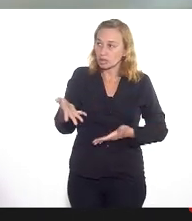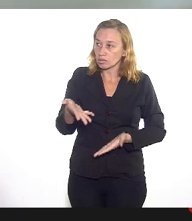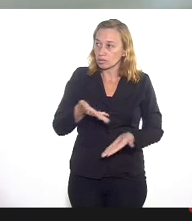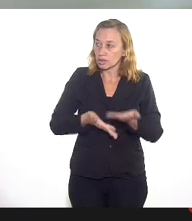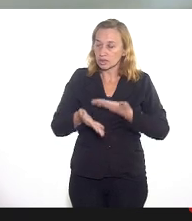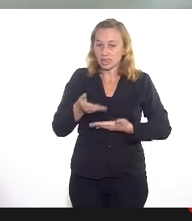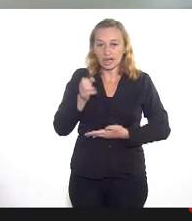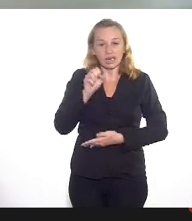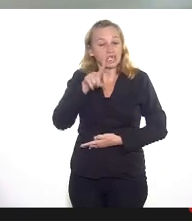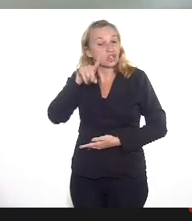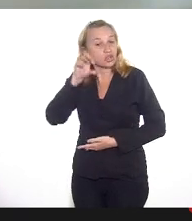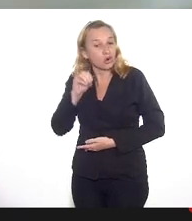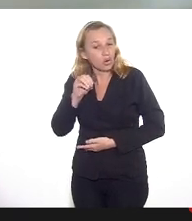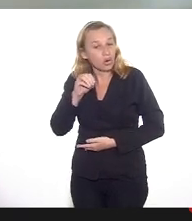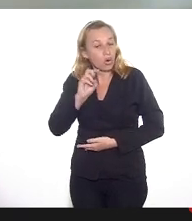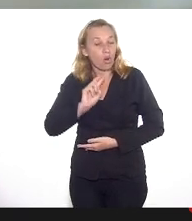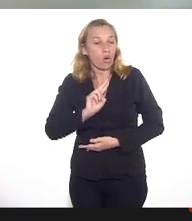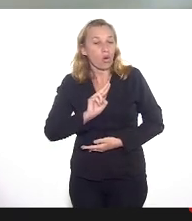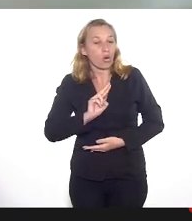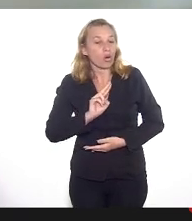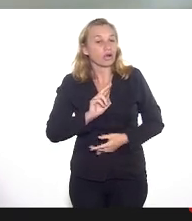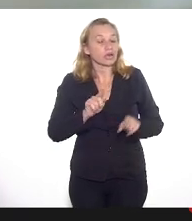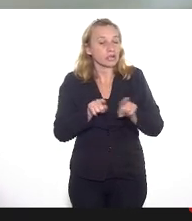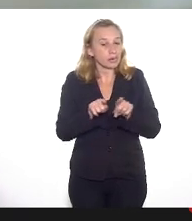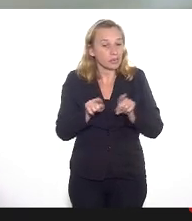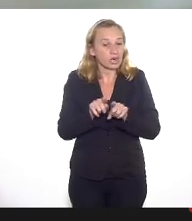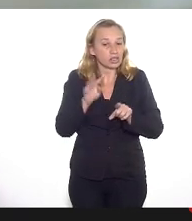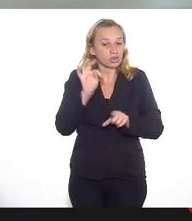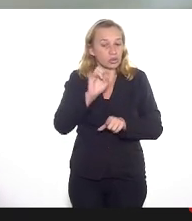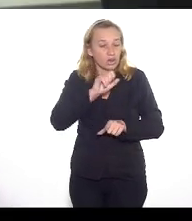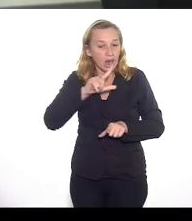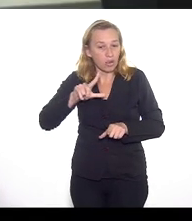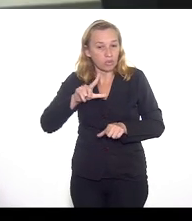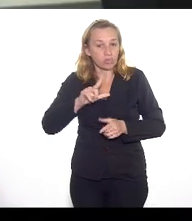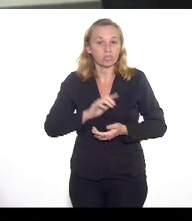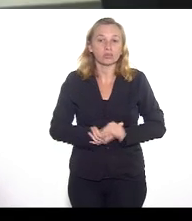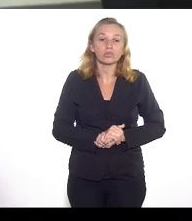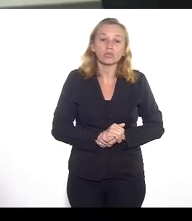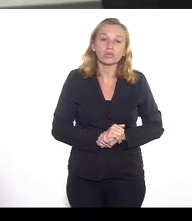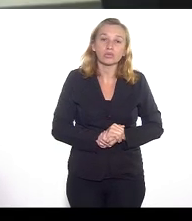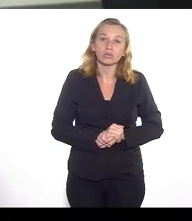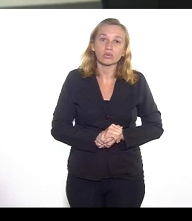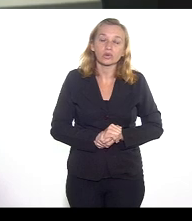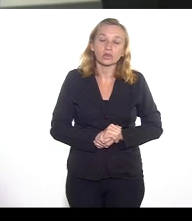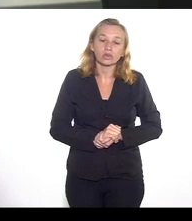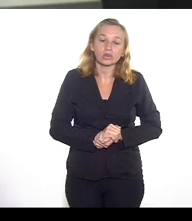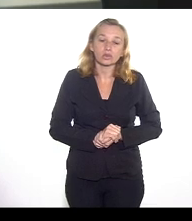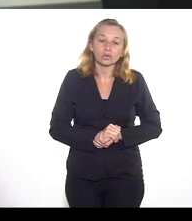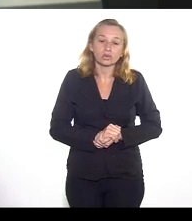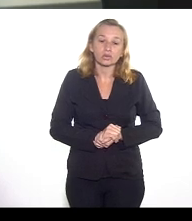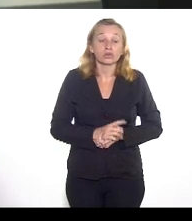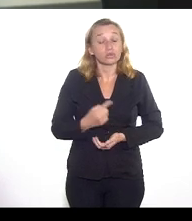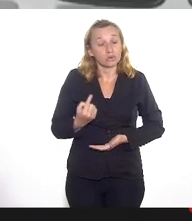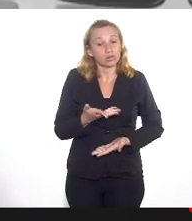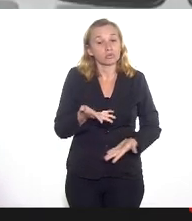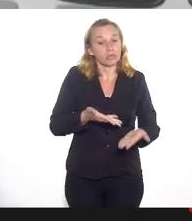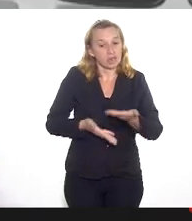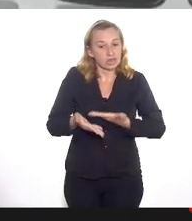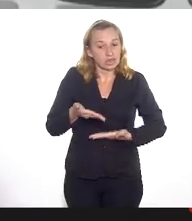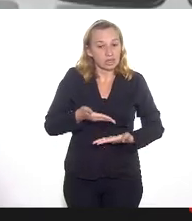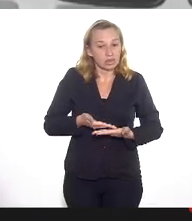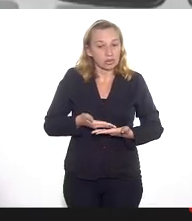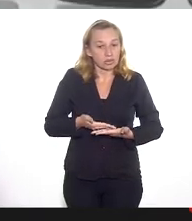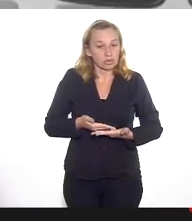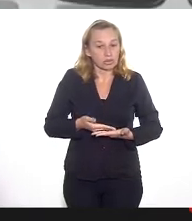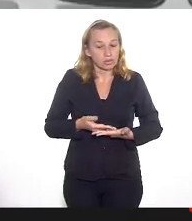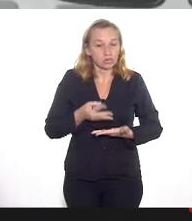a Equinor e com a Total? Não, somos parceiros